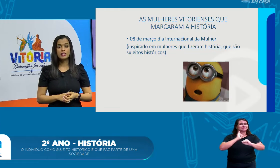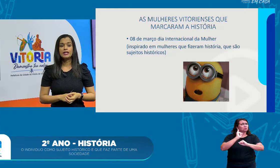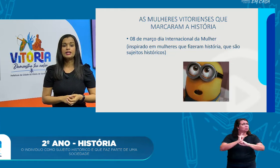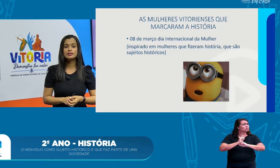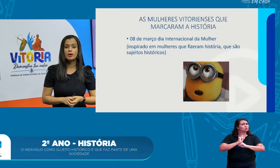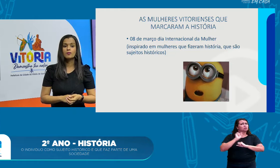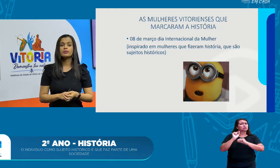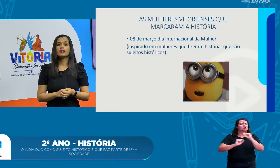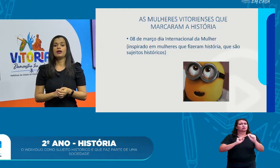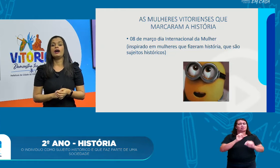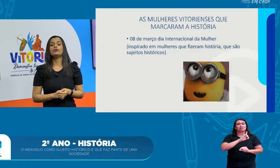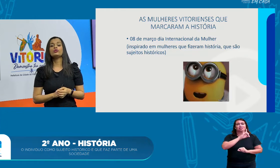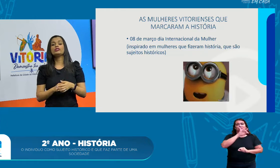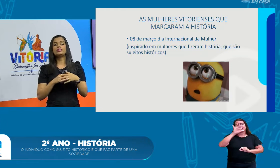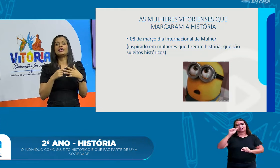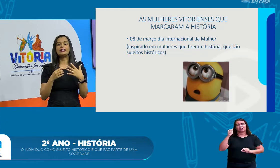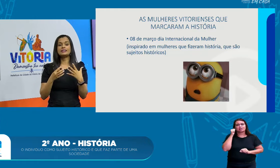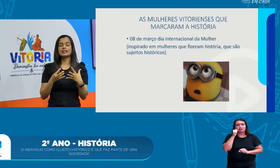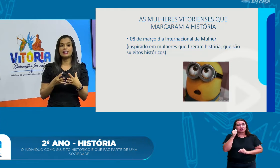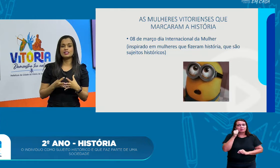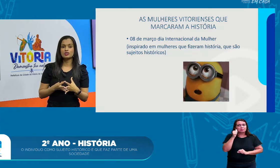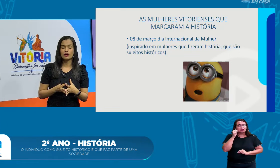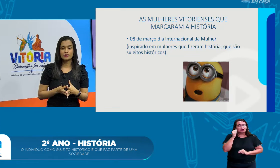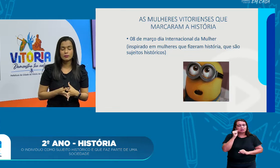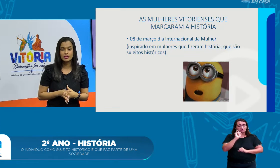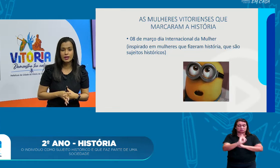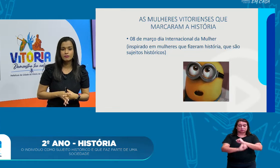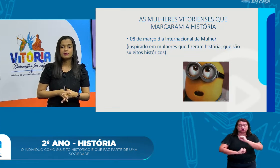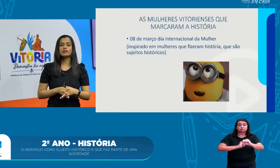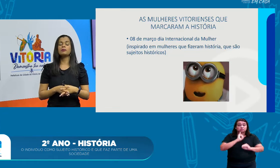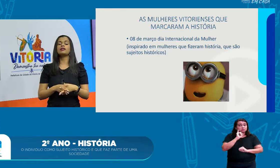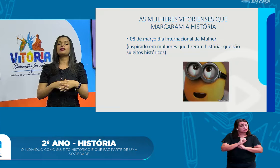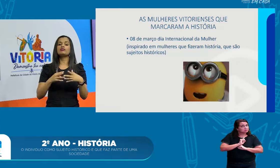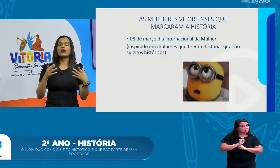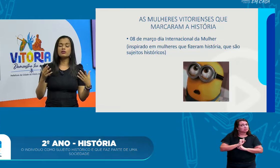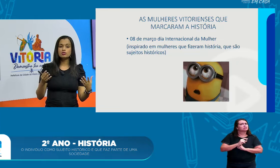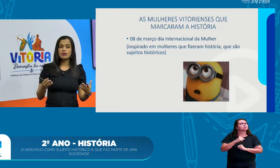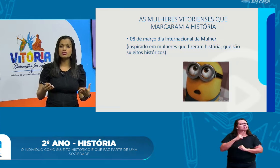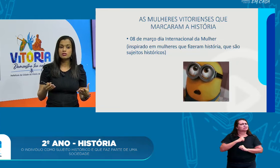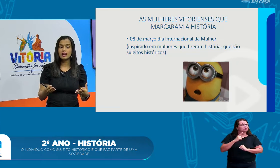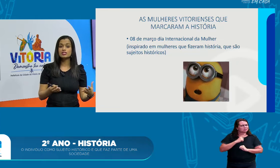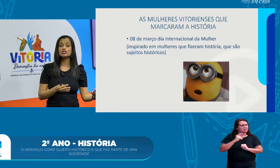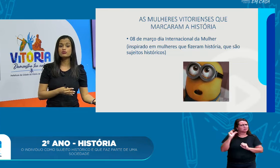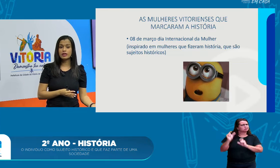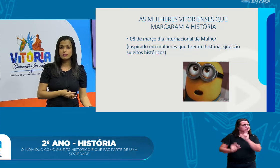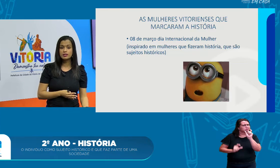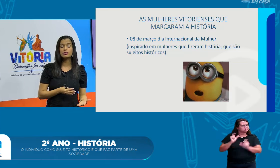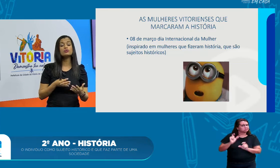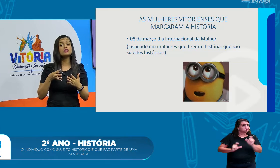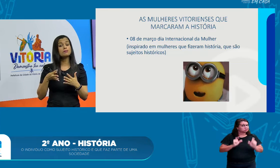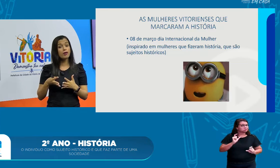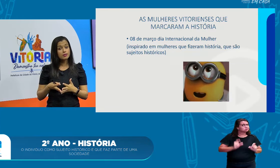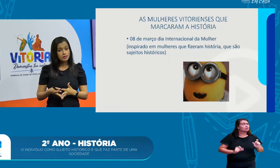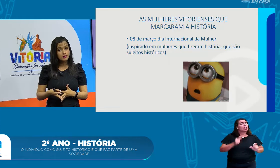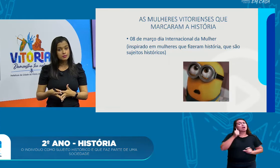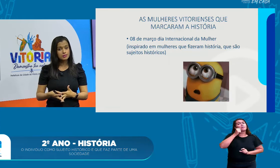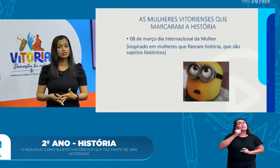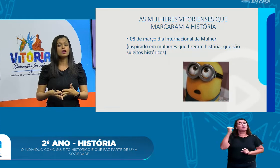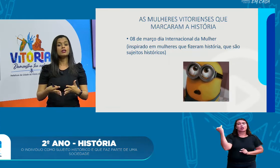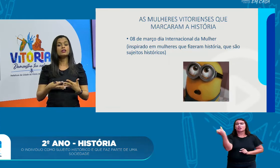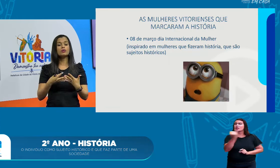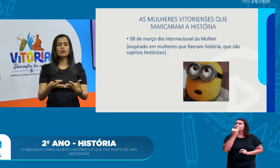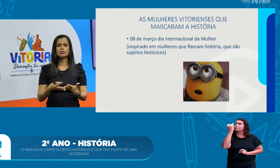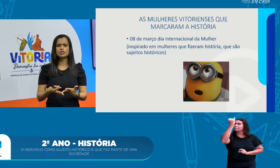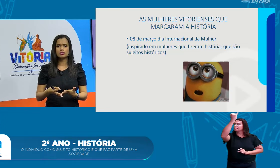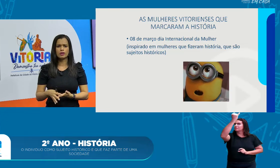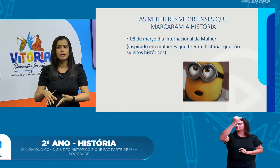históricos. Então, o Dia Internacional da Mulher também tem vários personagens femininos importantes